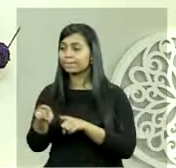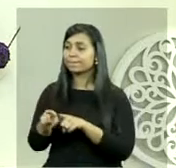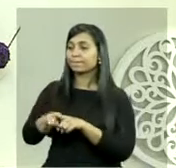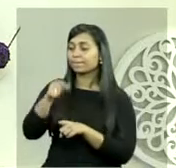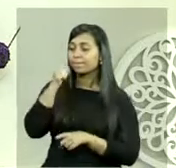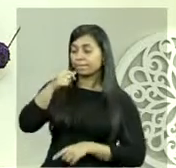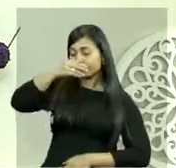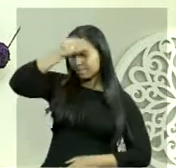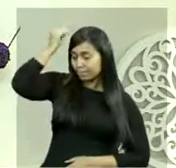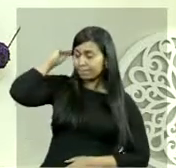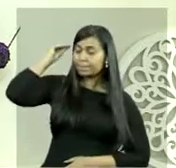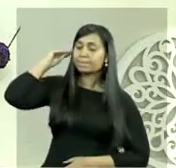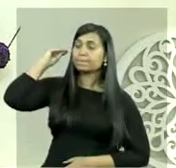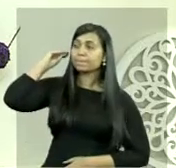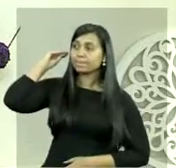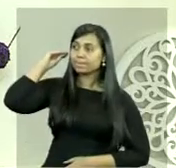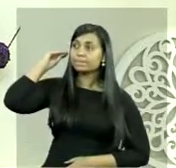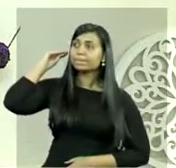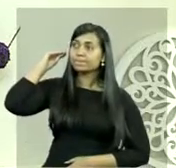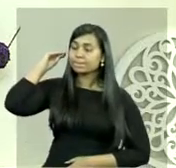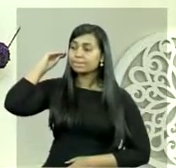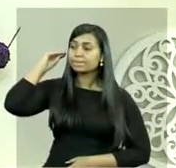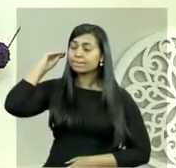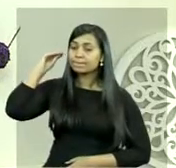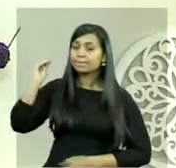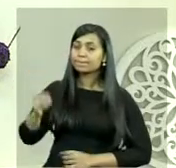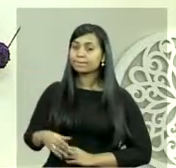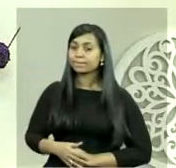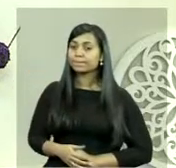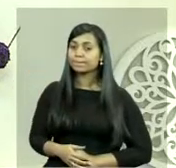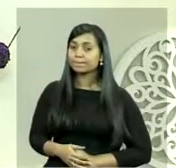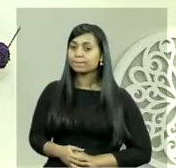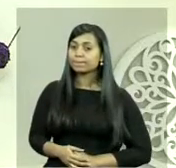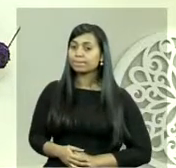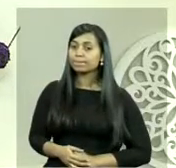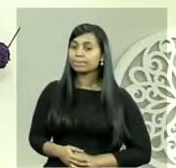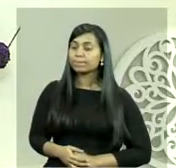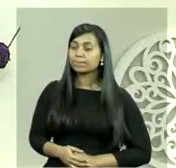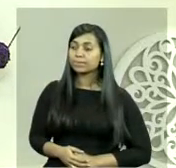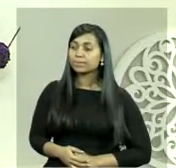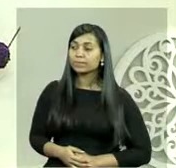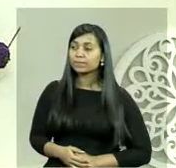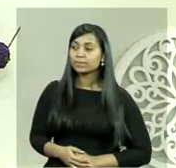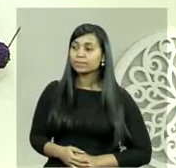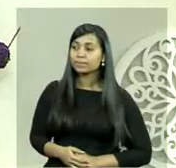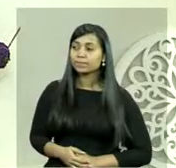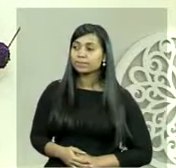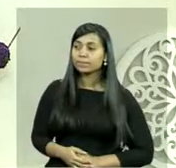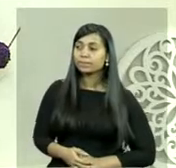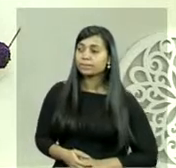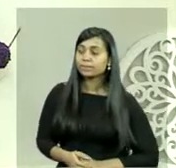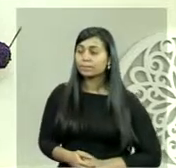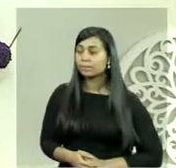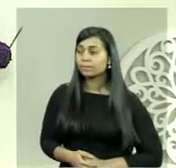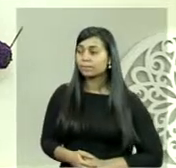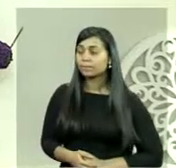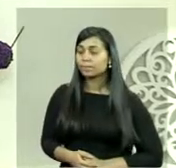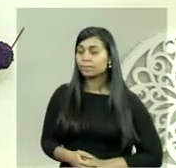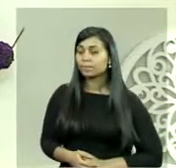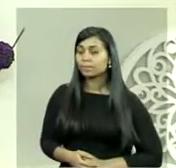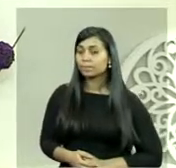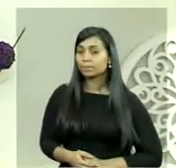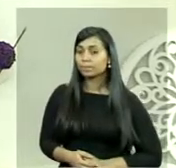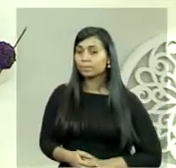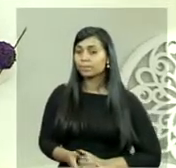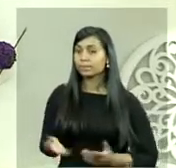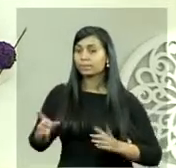sobrinho que está aqui do meu lado, o Leão, o Filipinho. Sim. E os pais todos. E agradecer a Deus a todos por vocês